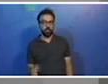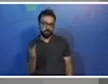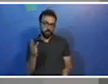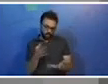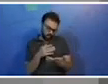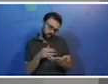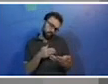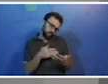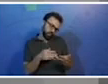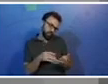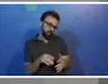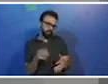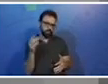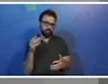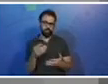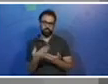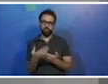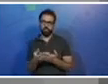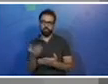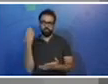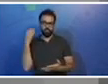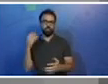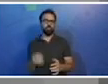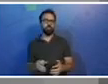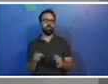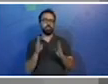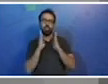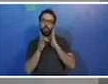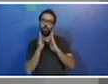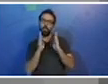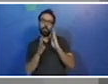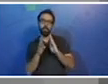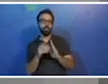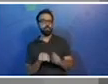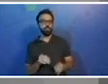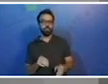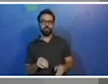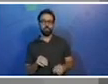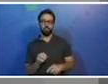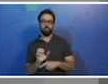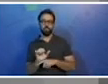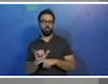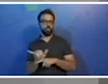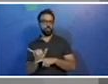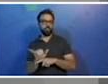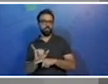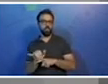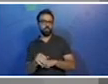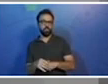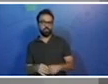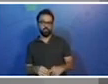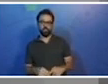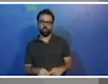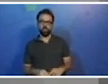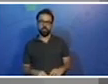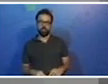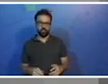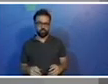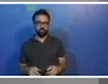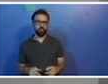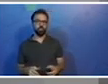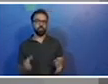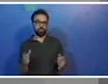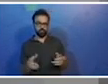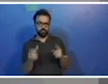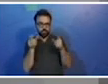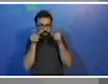nossas plataformas digitais, no YouTube, no Facebook, e dá uma olhadinha. Assistam essas outras 3 aulas, assista a nossa